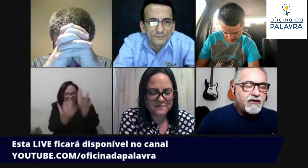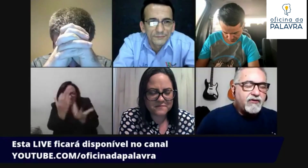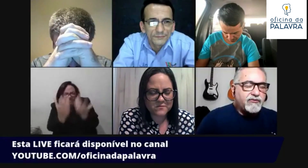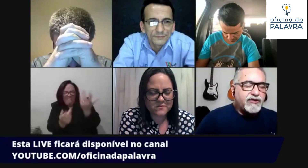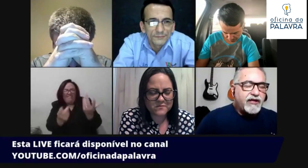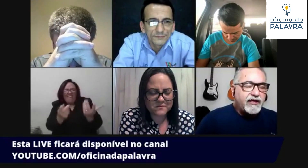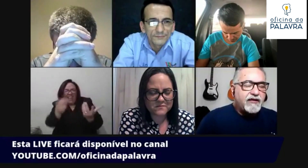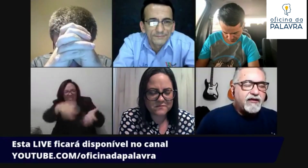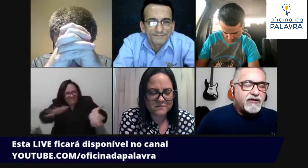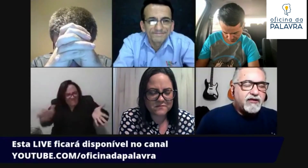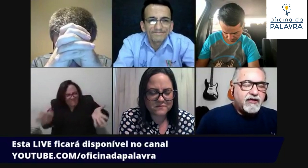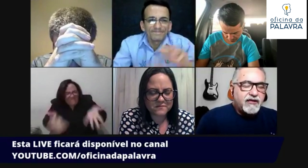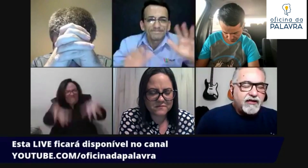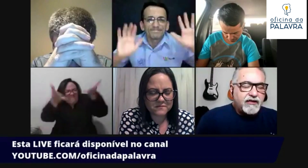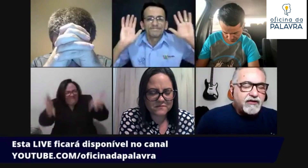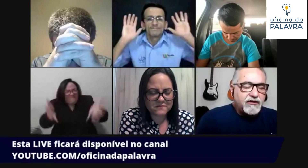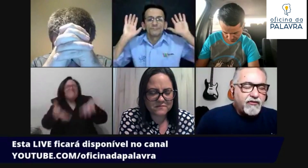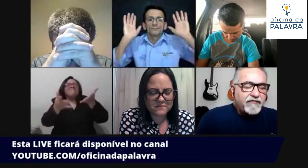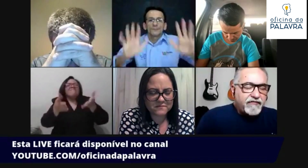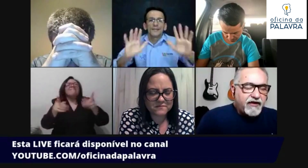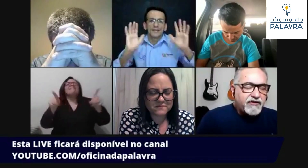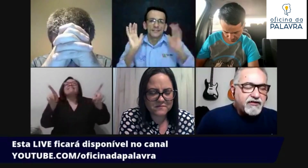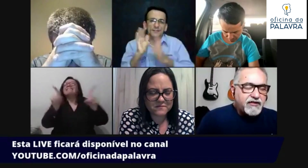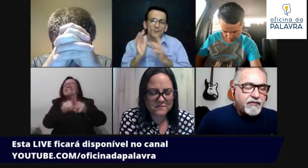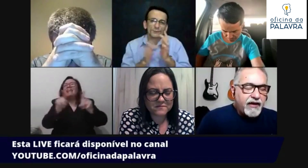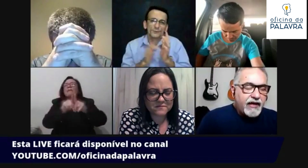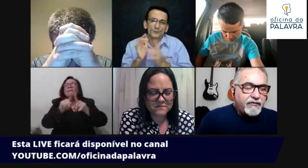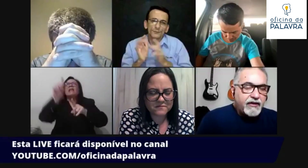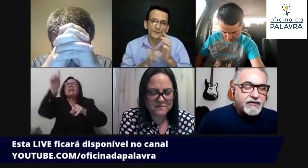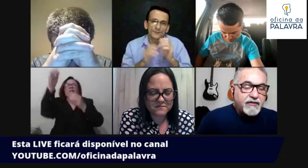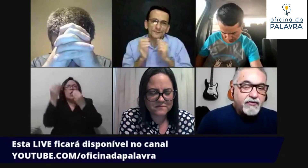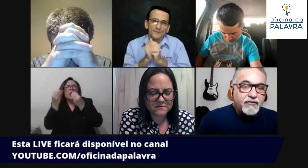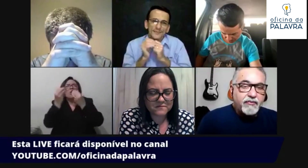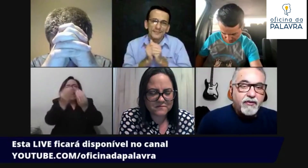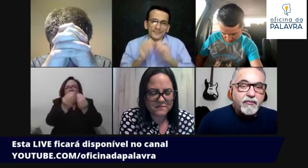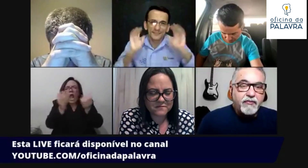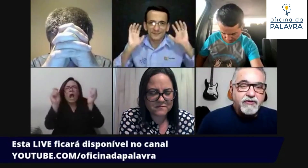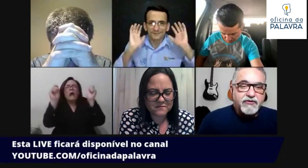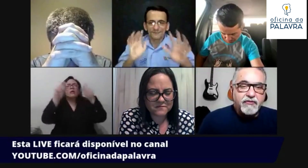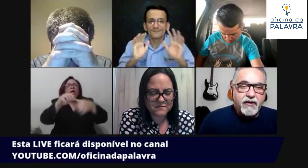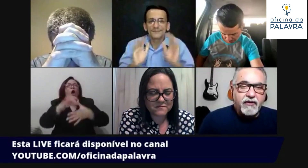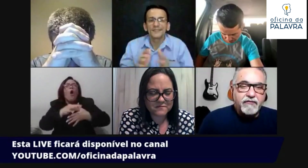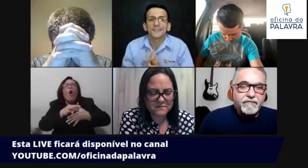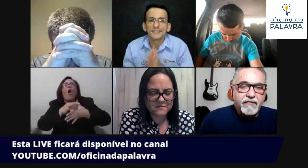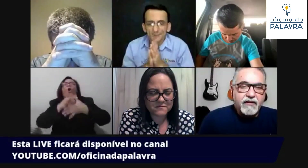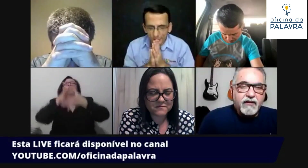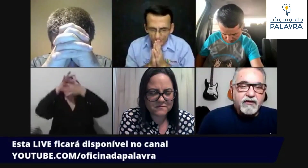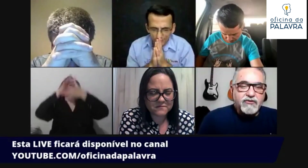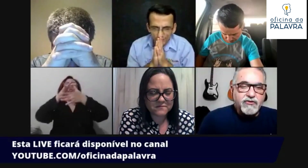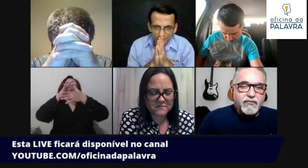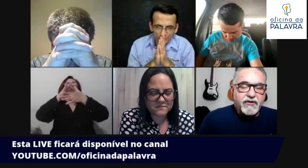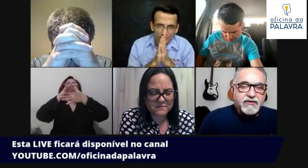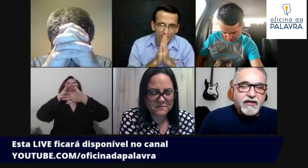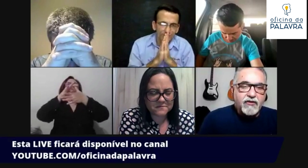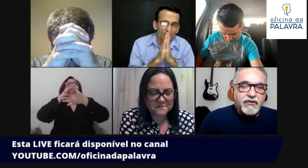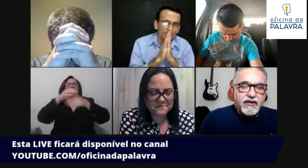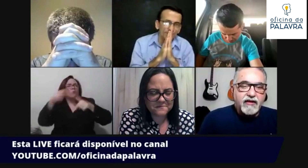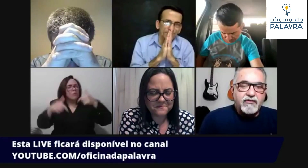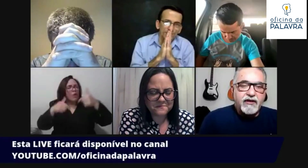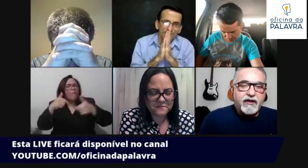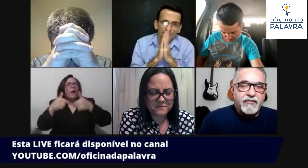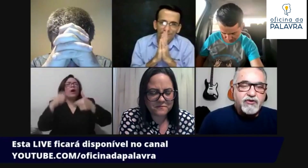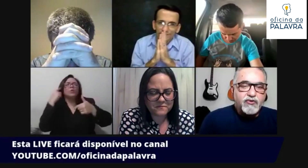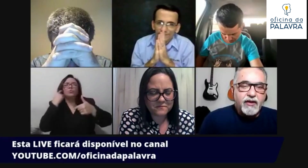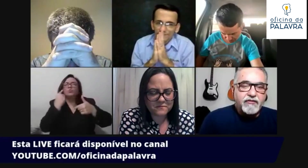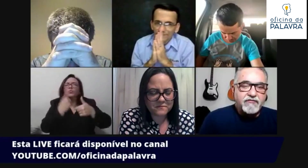mais os líderes que estão à frente desse trabalho, a exemplo do próprio pastor Paulo, que o Senhor possa estar